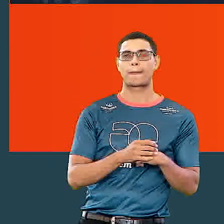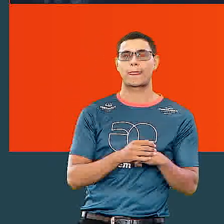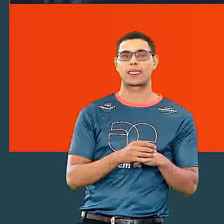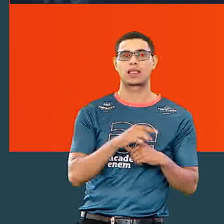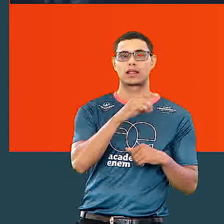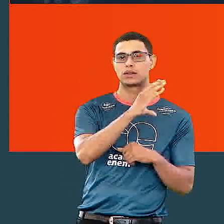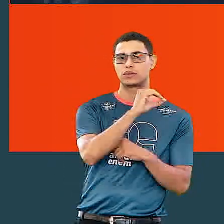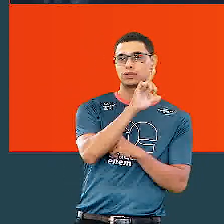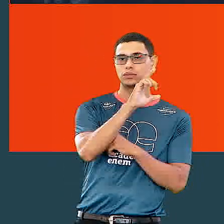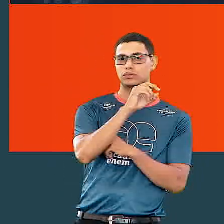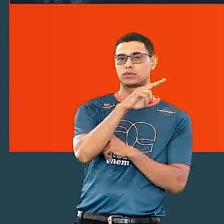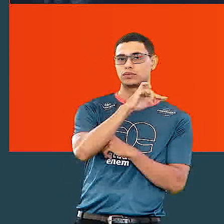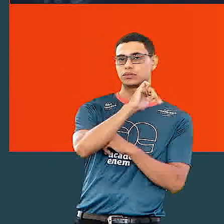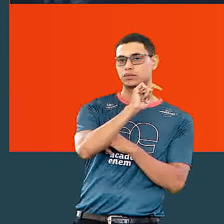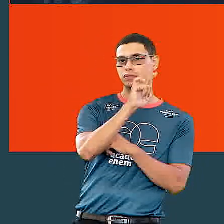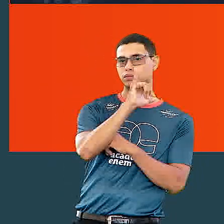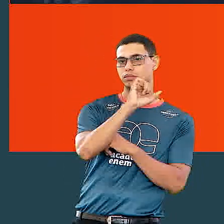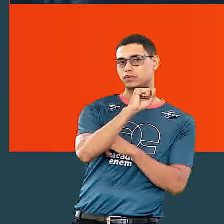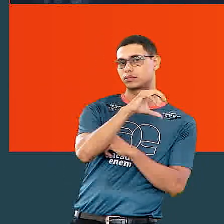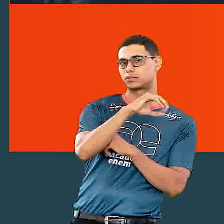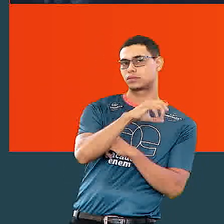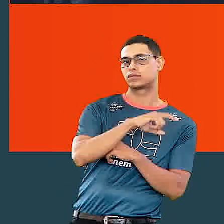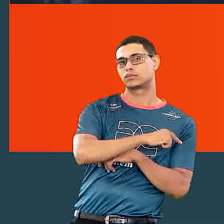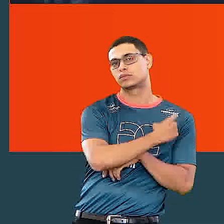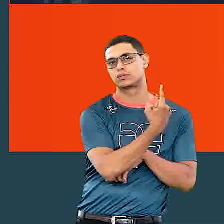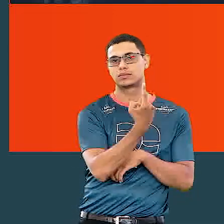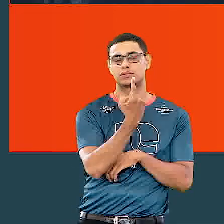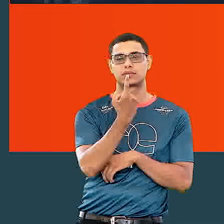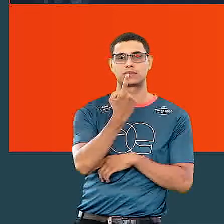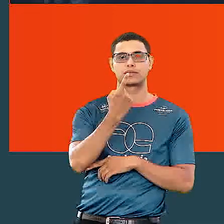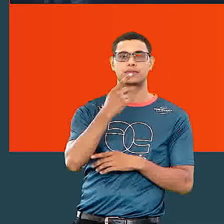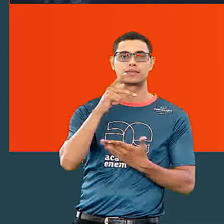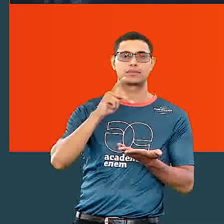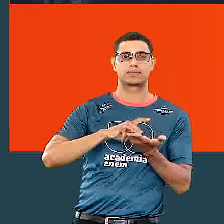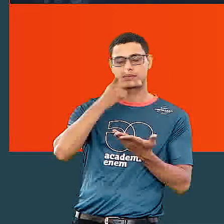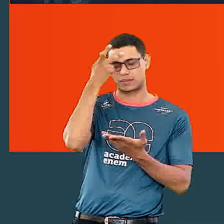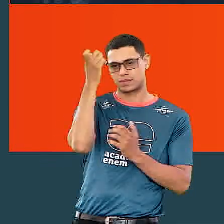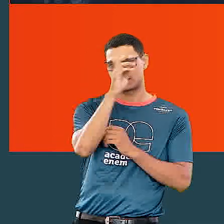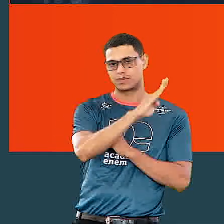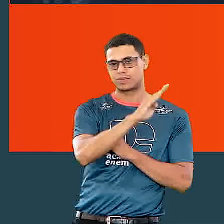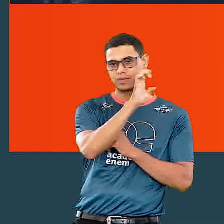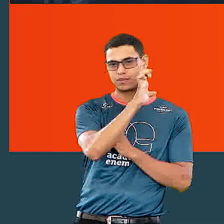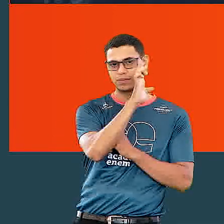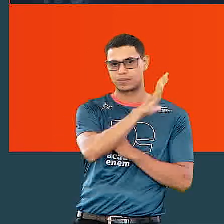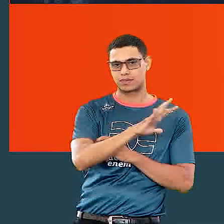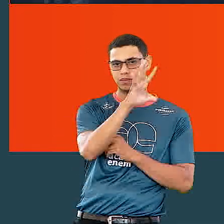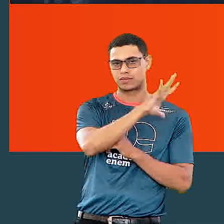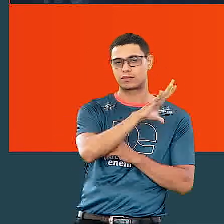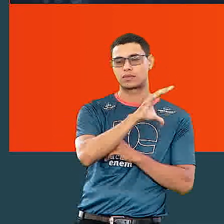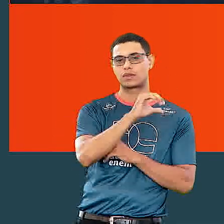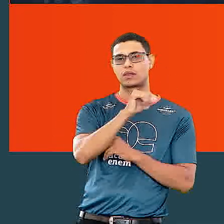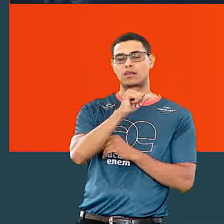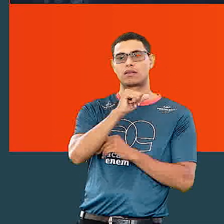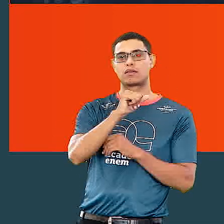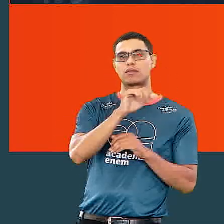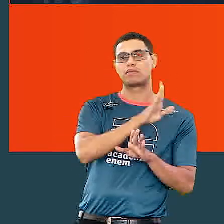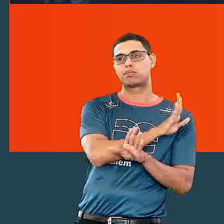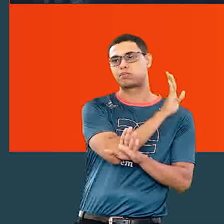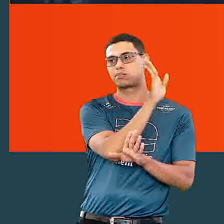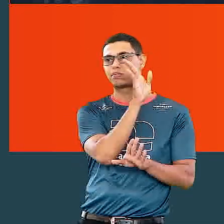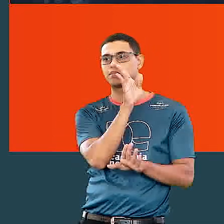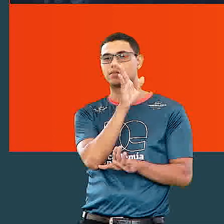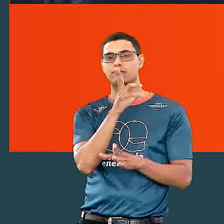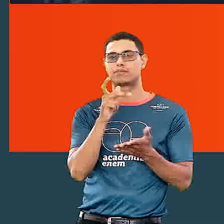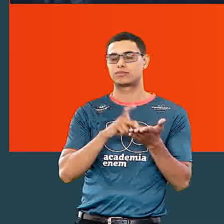o colonialismo 1. A chegada é quando os europeus vêm para cá, para a América. Esse é o